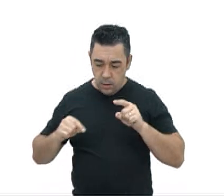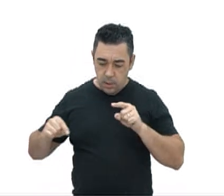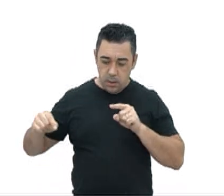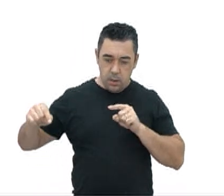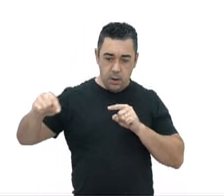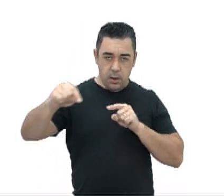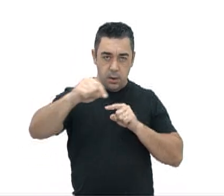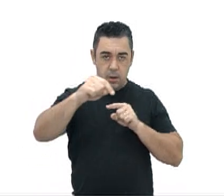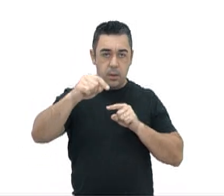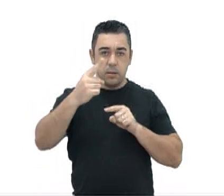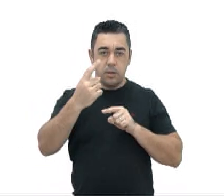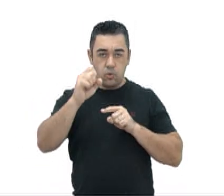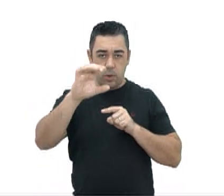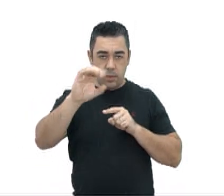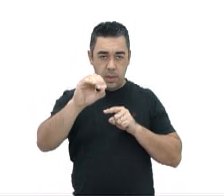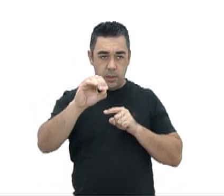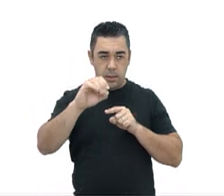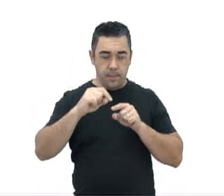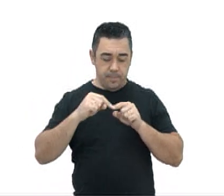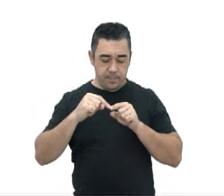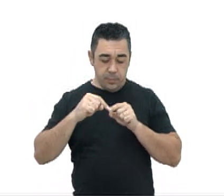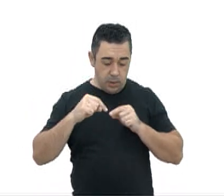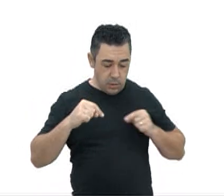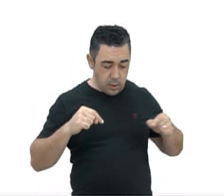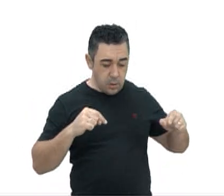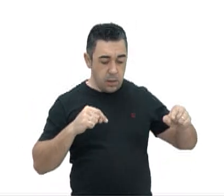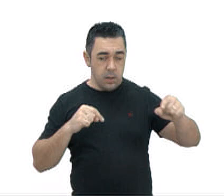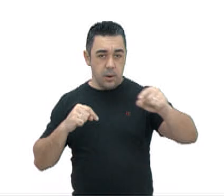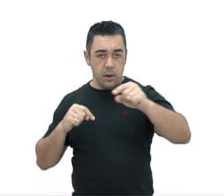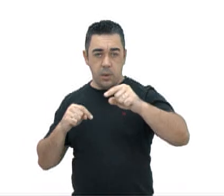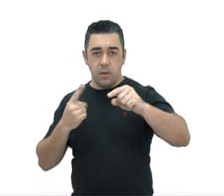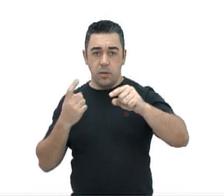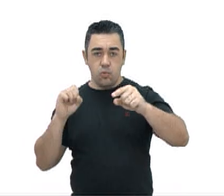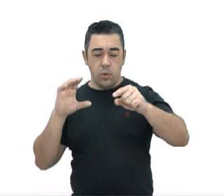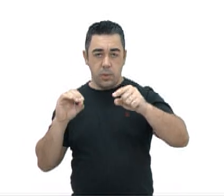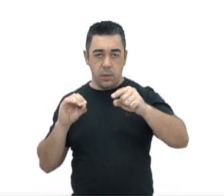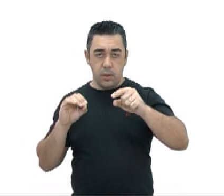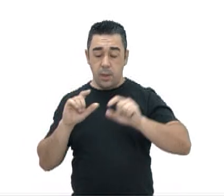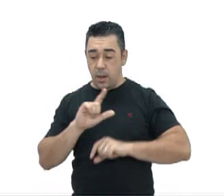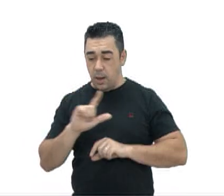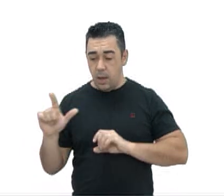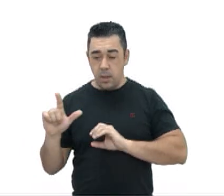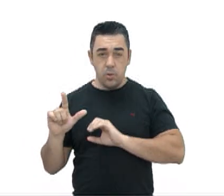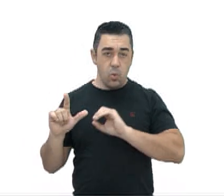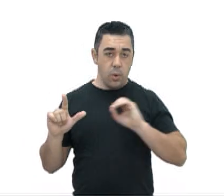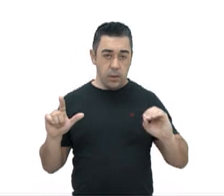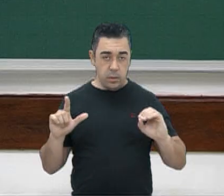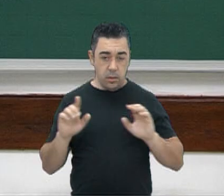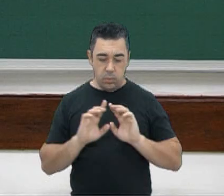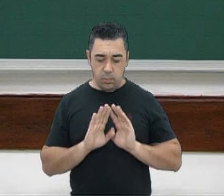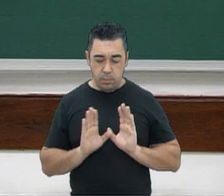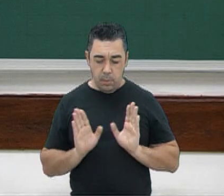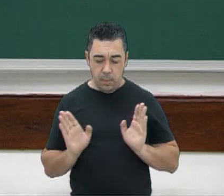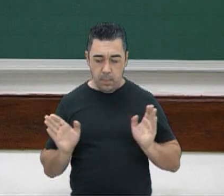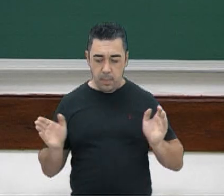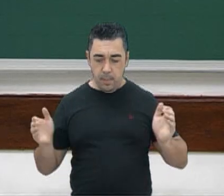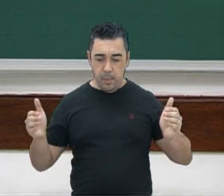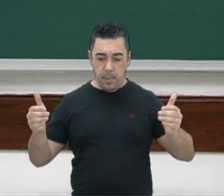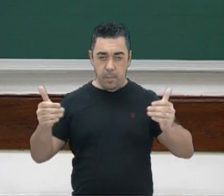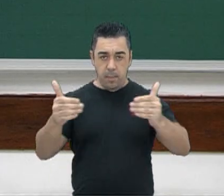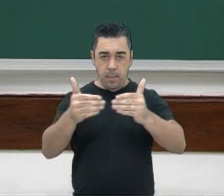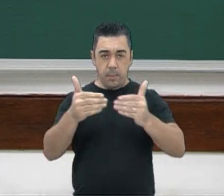graus para leste e 180 graus para oeste. Lembrando que nós temos que